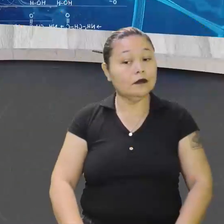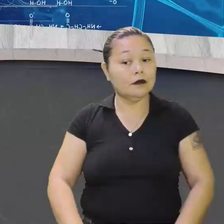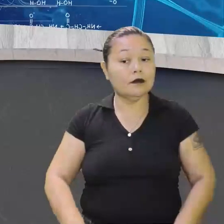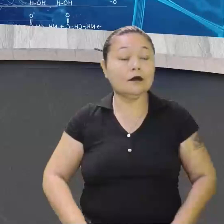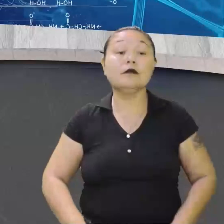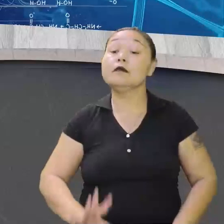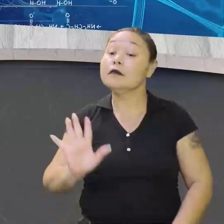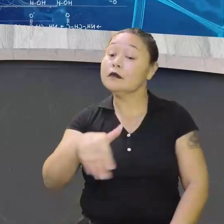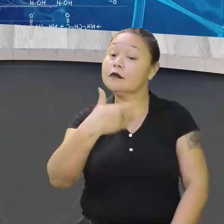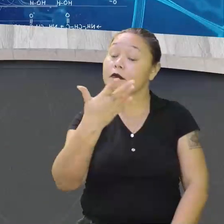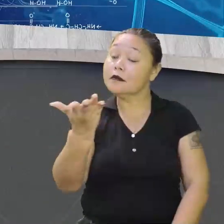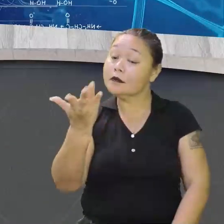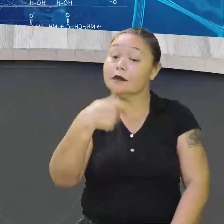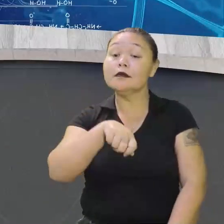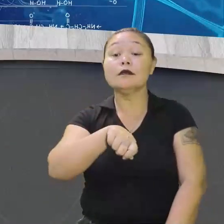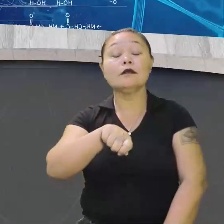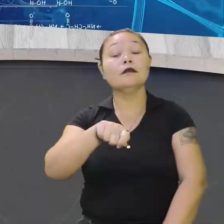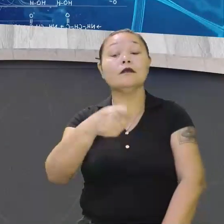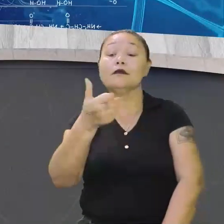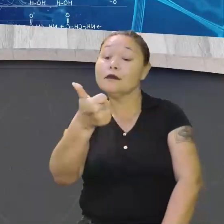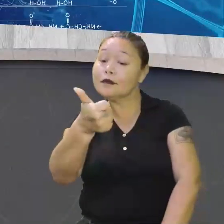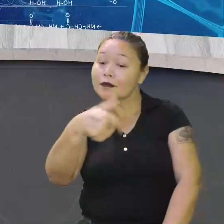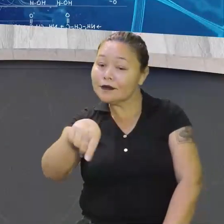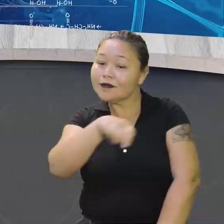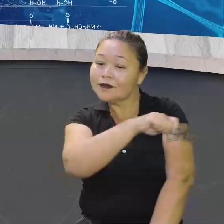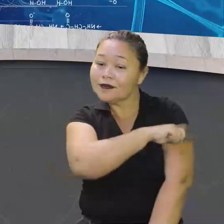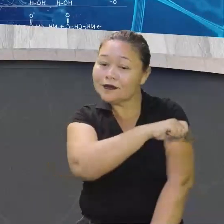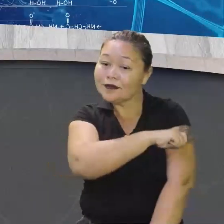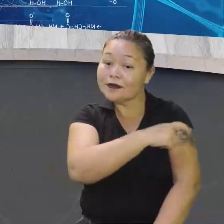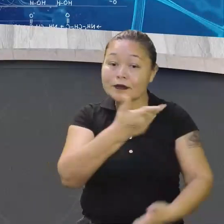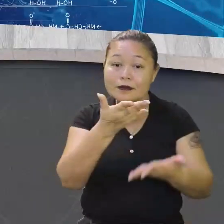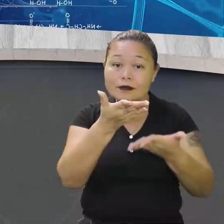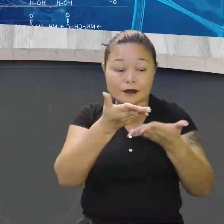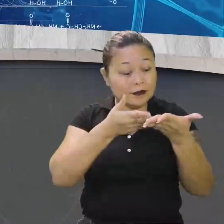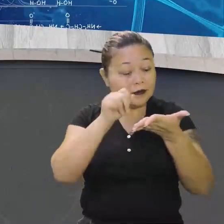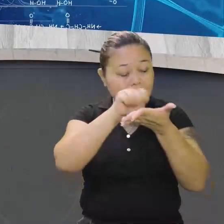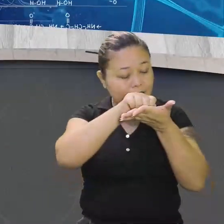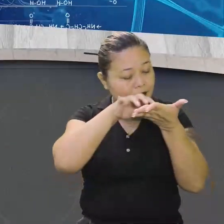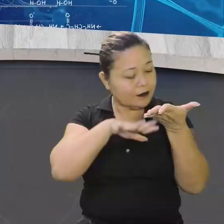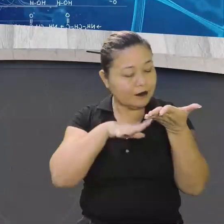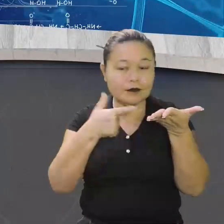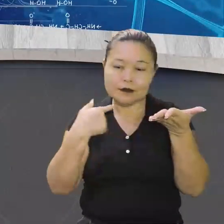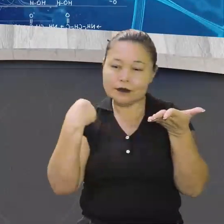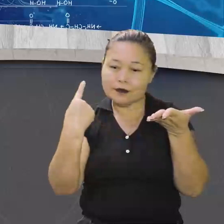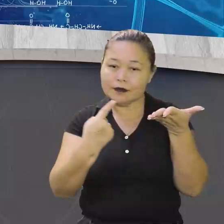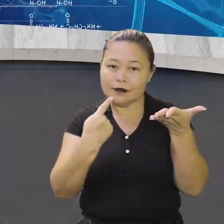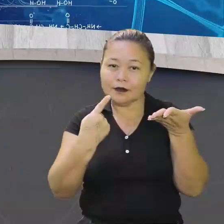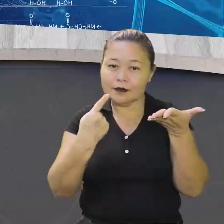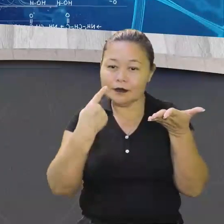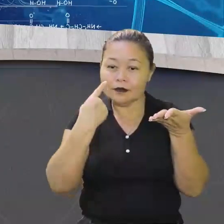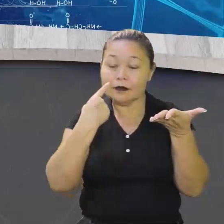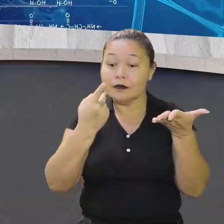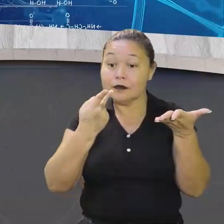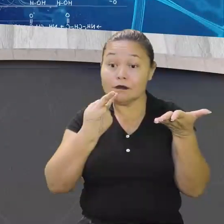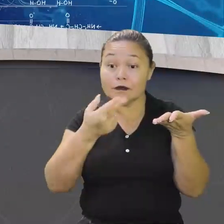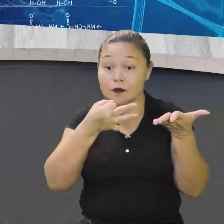E aí, meu caro aluno, como você só saiu daquela atividade que nós já acabamos de